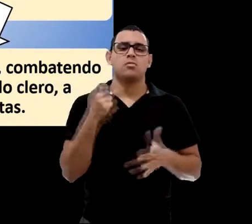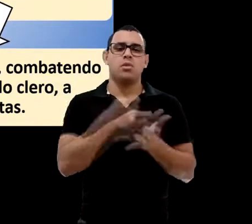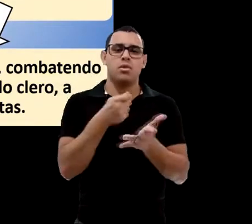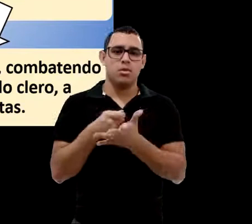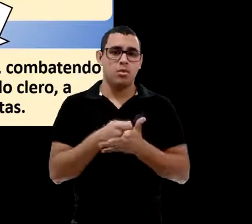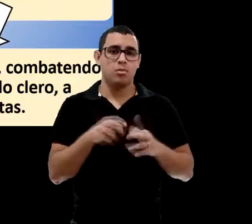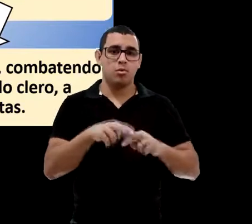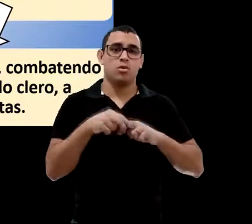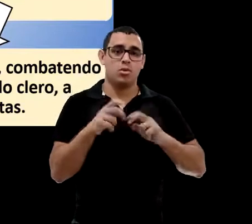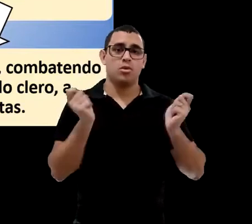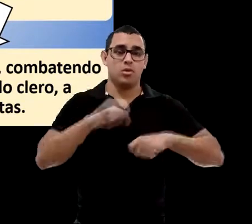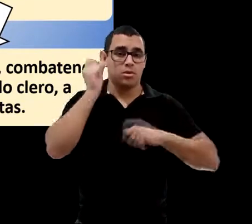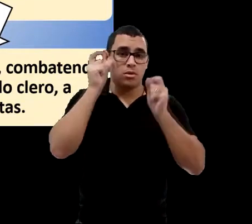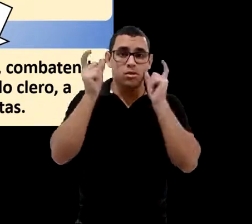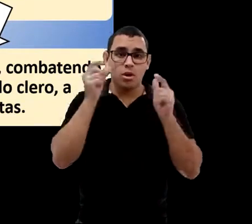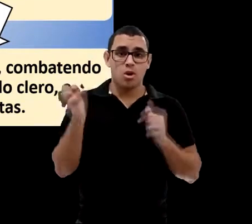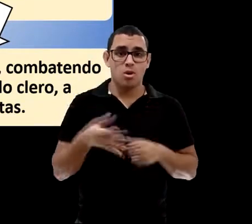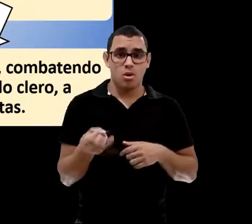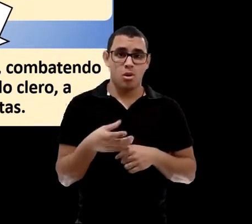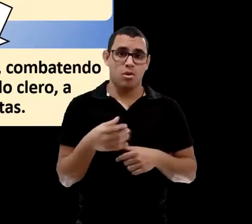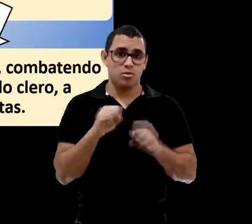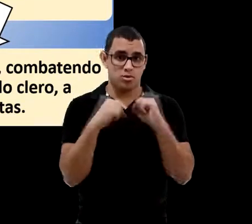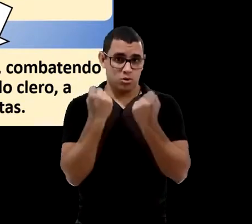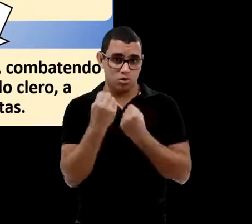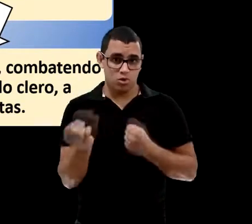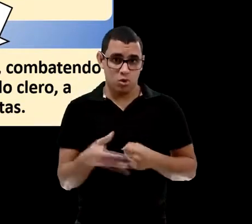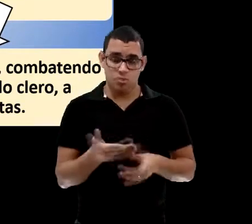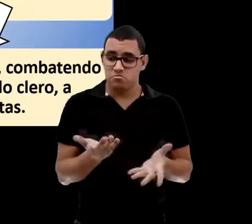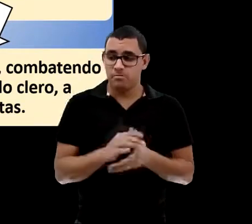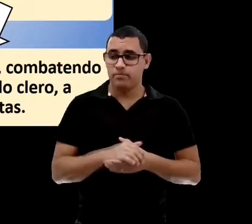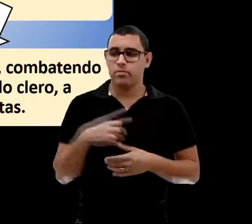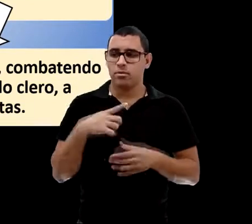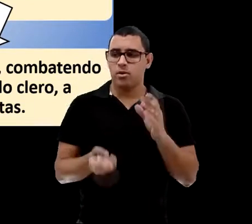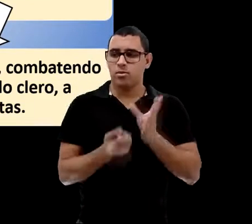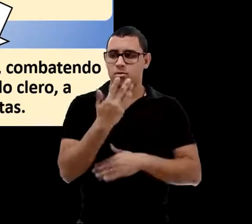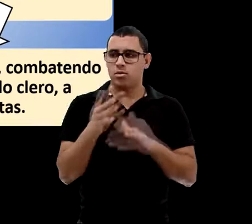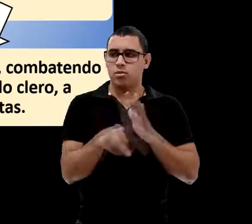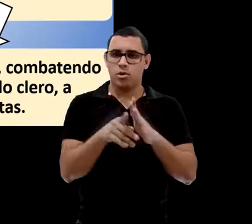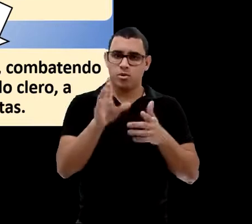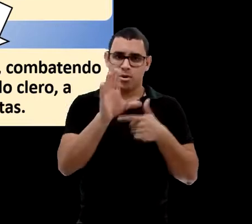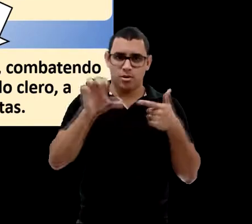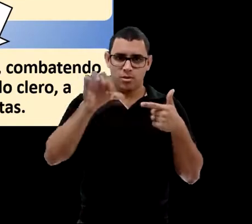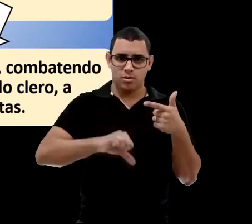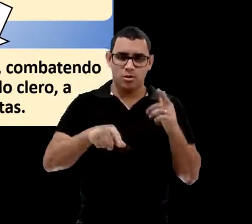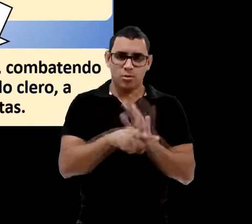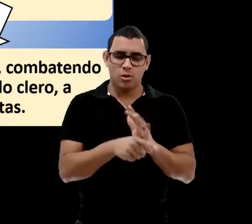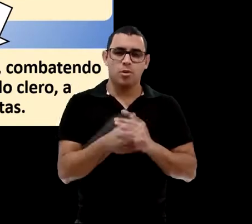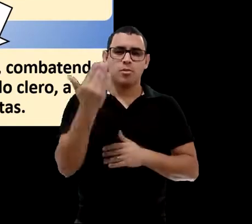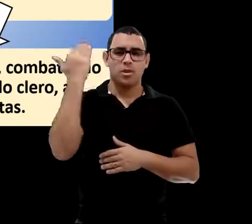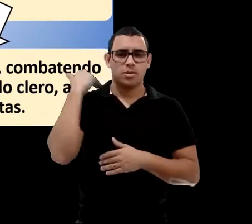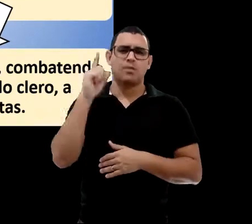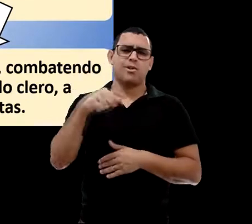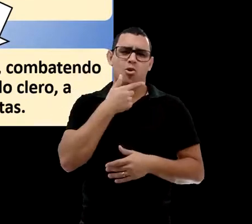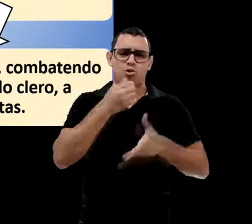né, financiar esse movimento iluminista, financiar uma nova ideologia, uma nova sociedade. E aí, com isso, vem também a crise do antigo regime, que são justamente